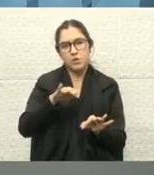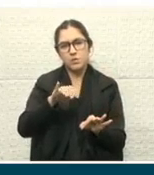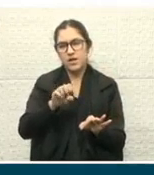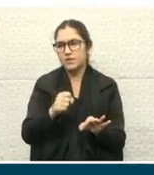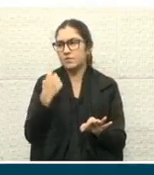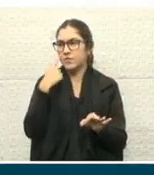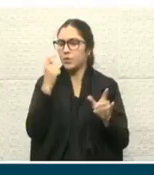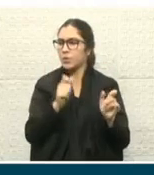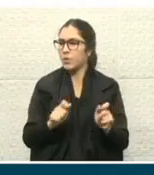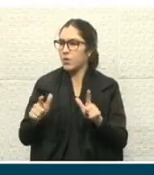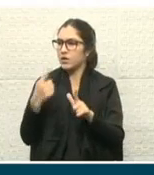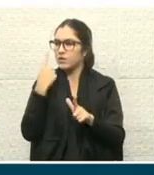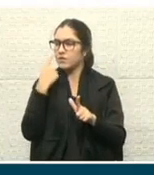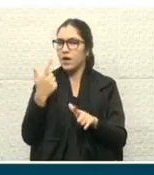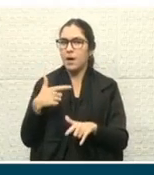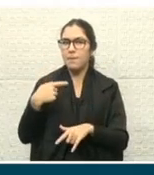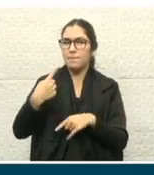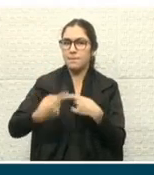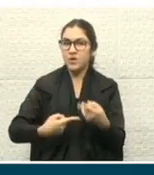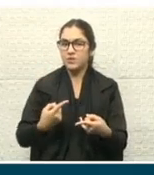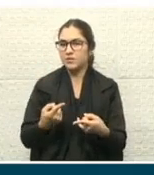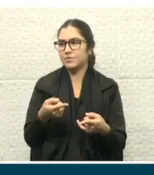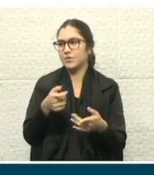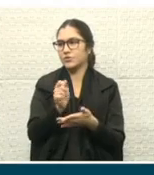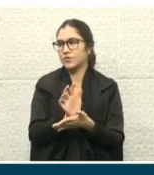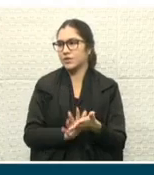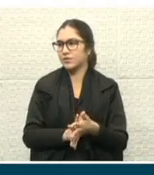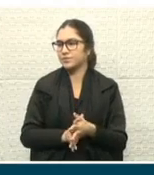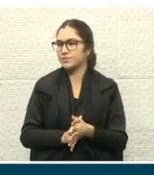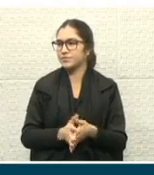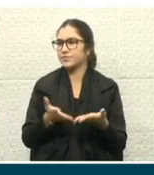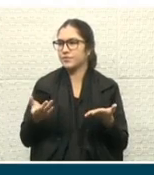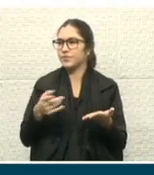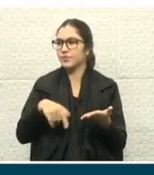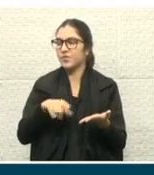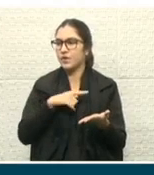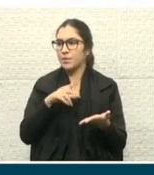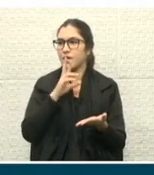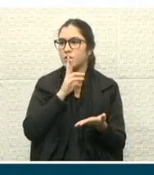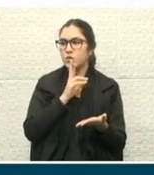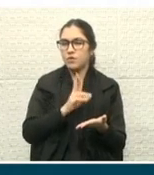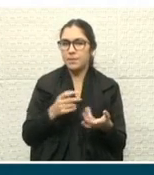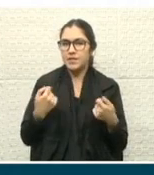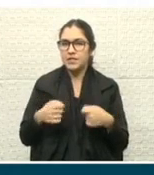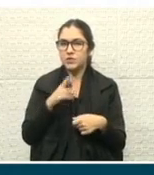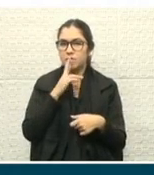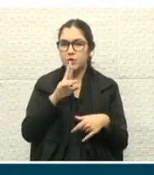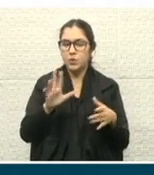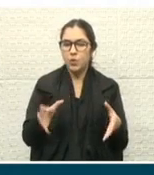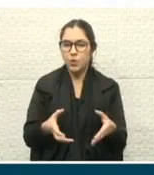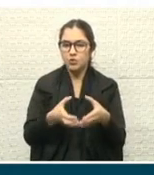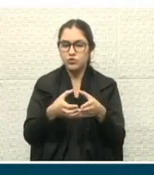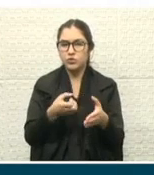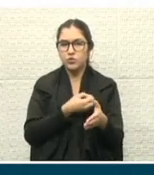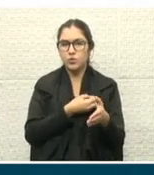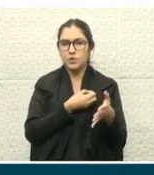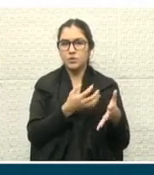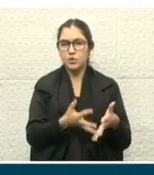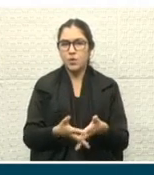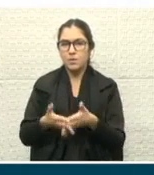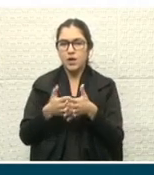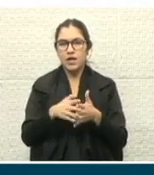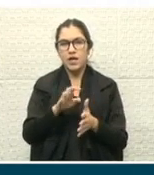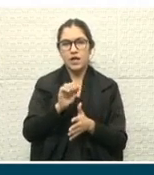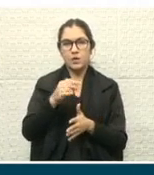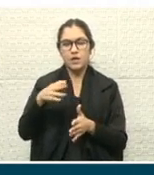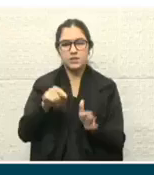ao quadro acompanhar a próxima atividade. Então, nós temos que resolver no conjunto de números complexos a